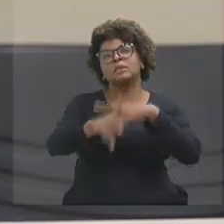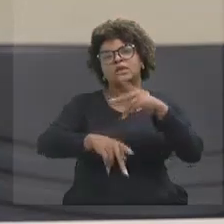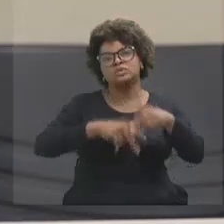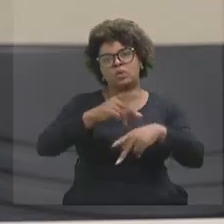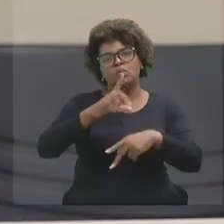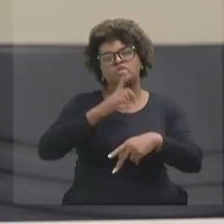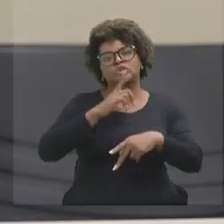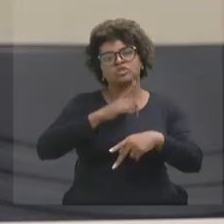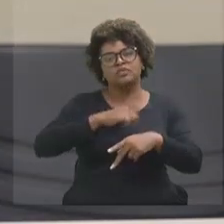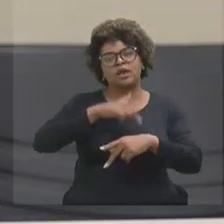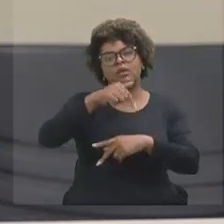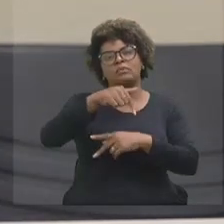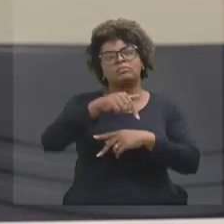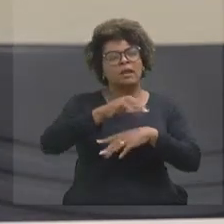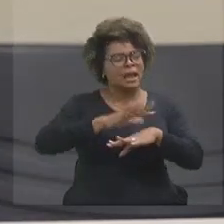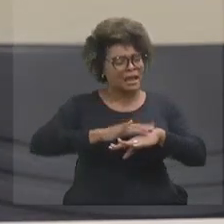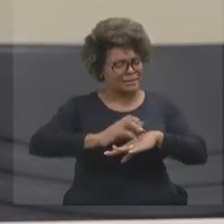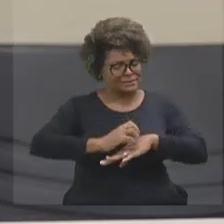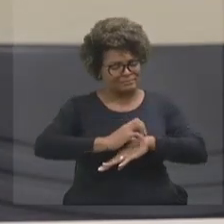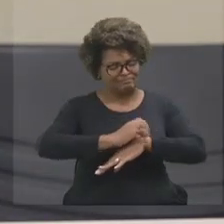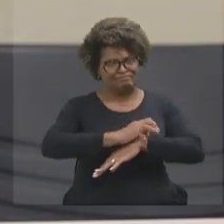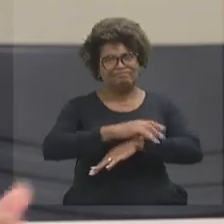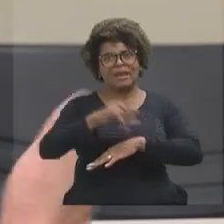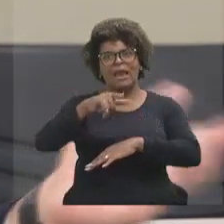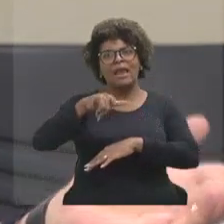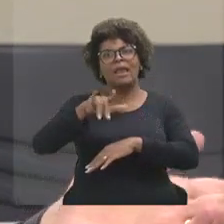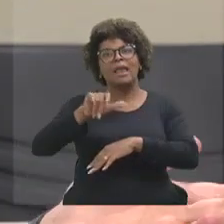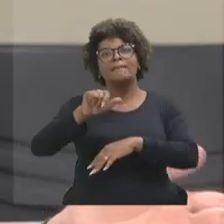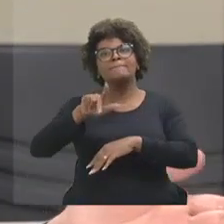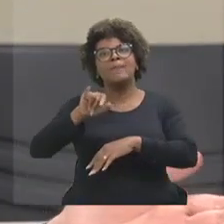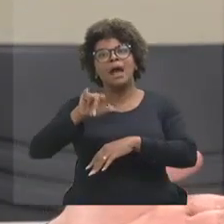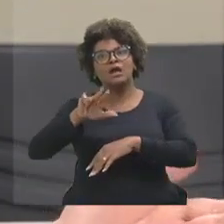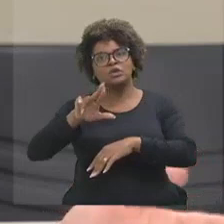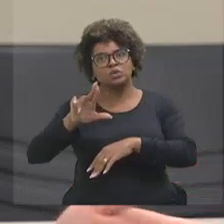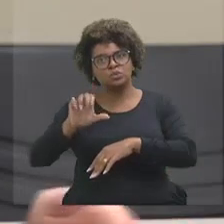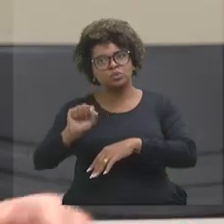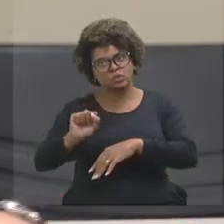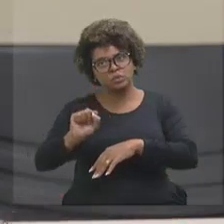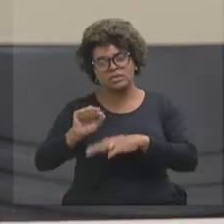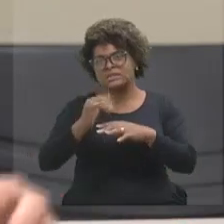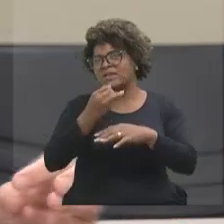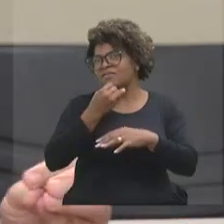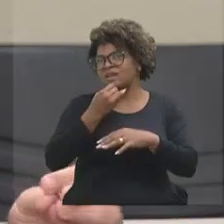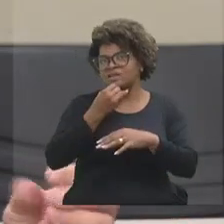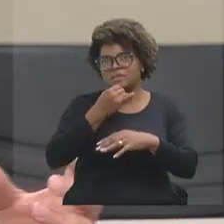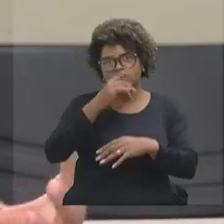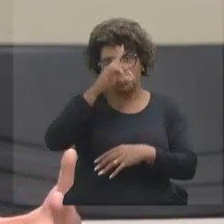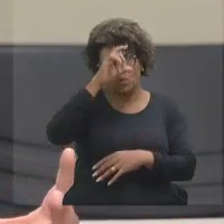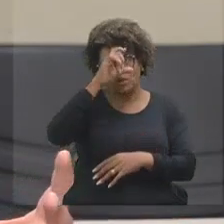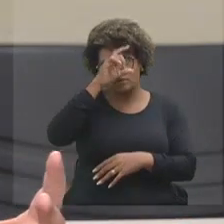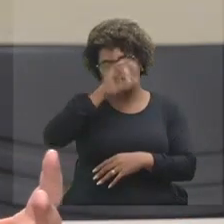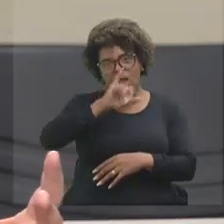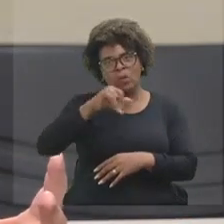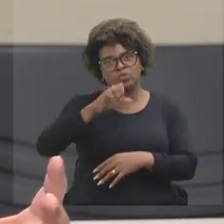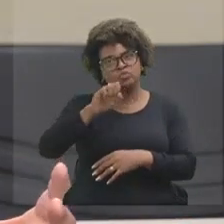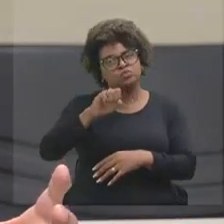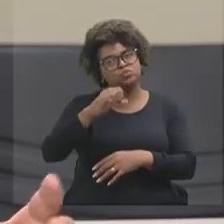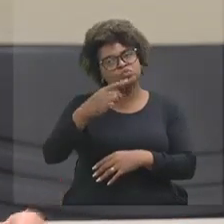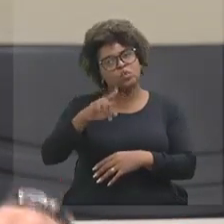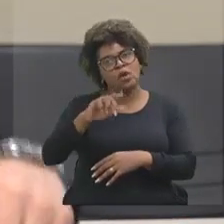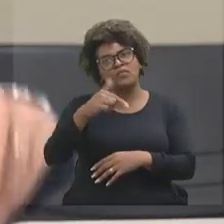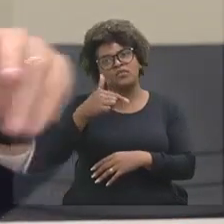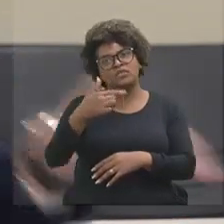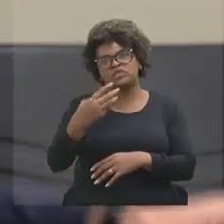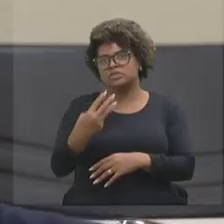nós tivemos que você me passou a gente consegue consiga resolver porque o João de três não consegue sozinho e ele tem que ser aquele hospital